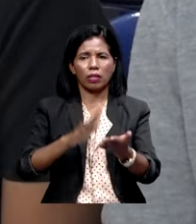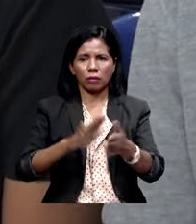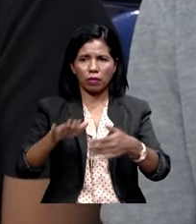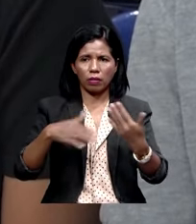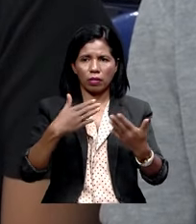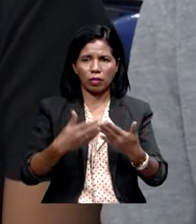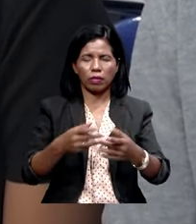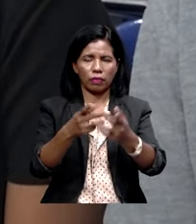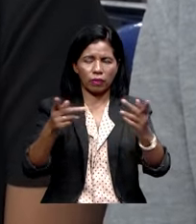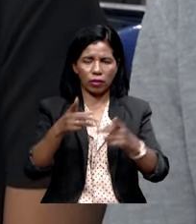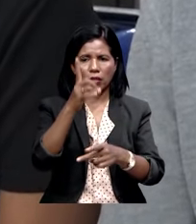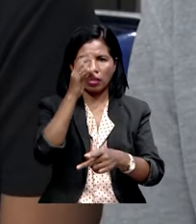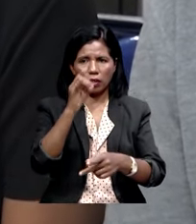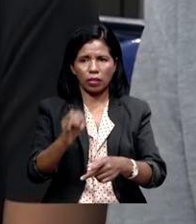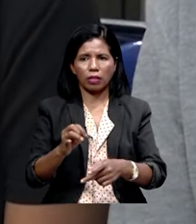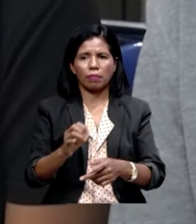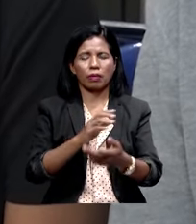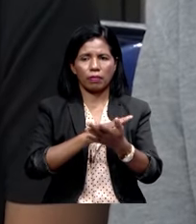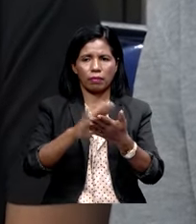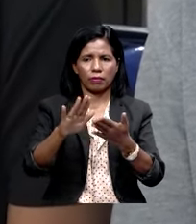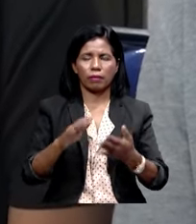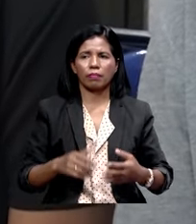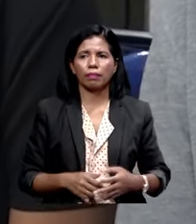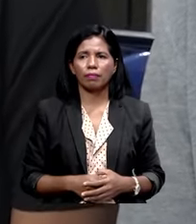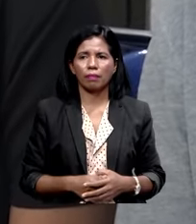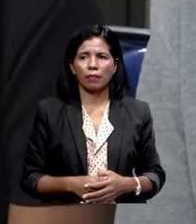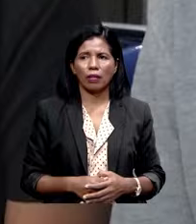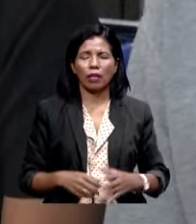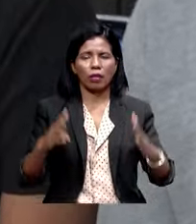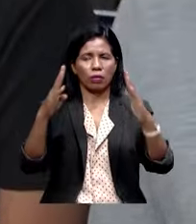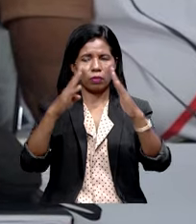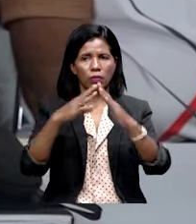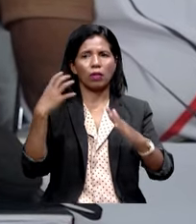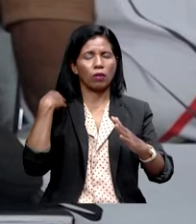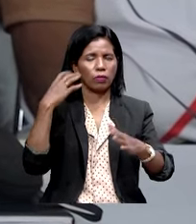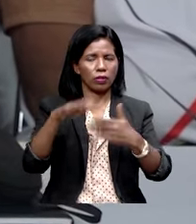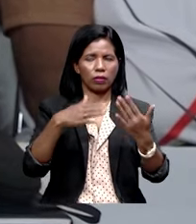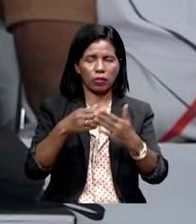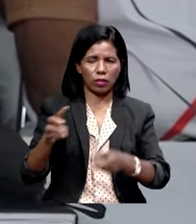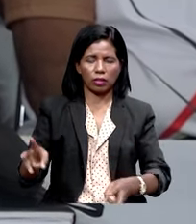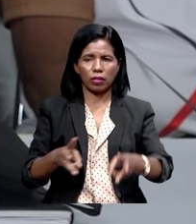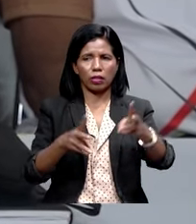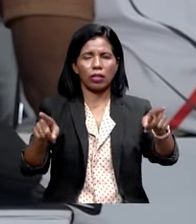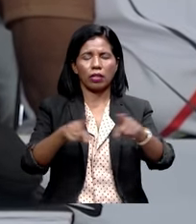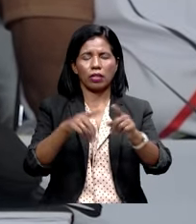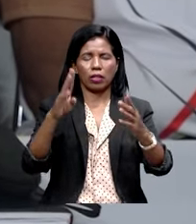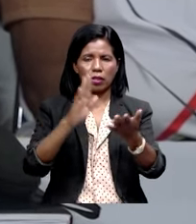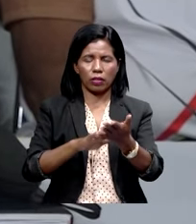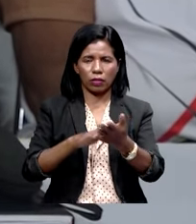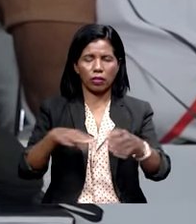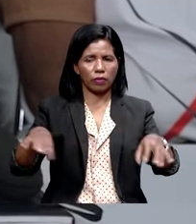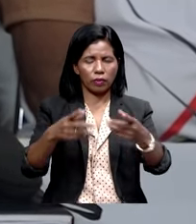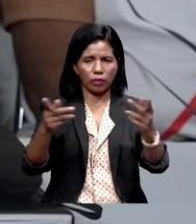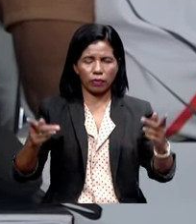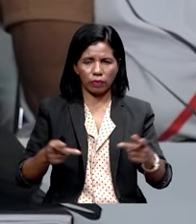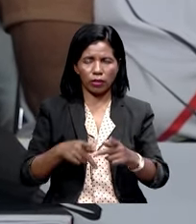no ambiente capital Díli, Bele Moço. A tu uma ca edifício Xira rotu e a estrada Ibon, hanes na escola, serviço fatin,